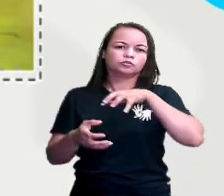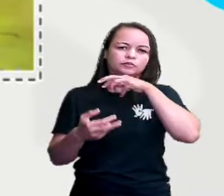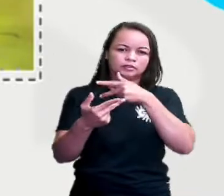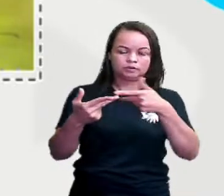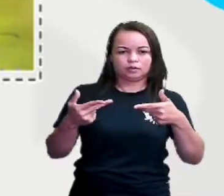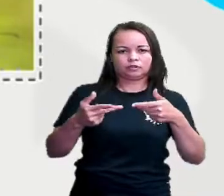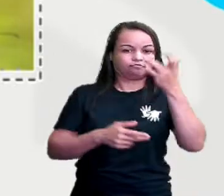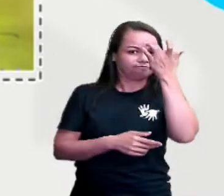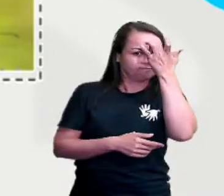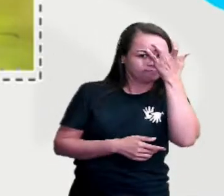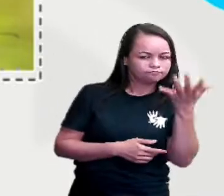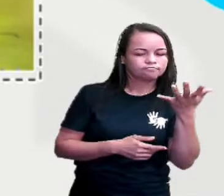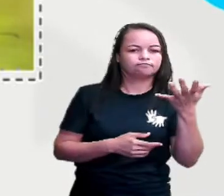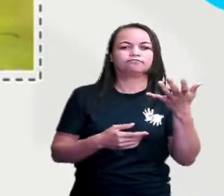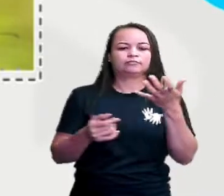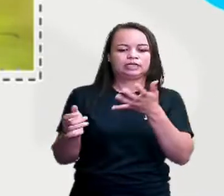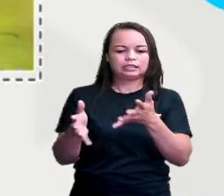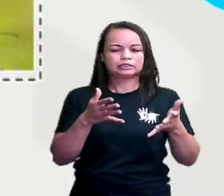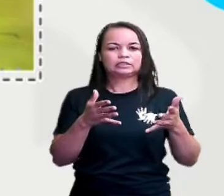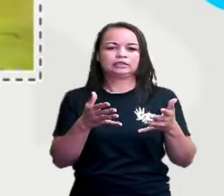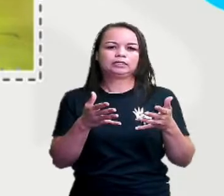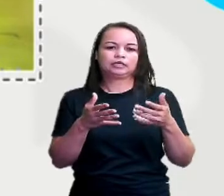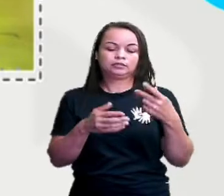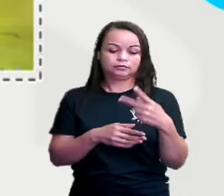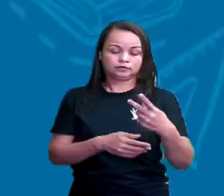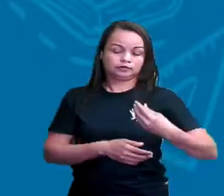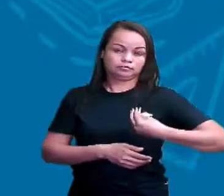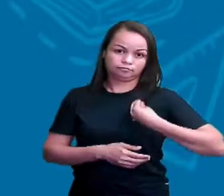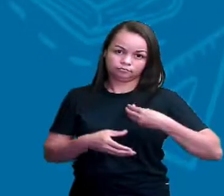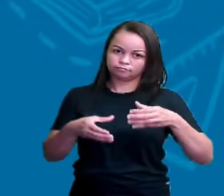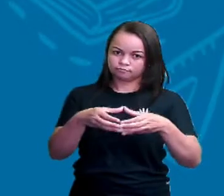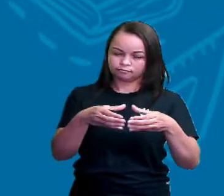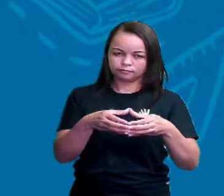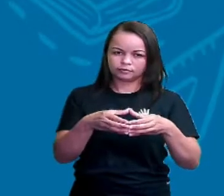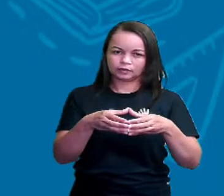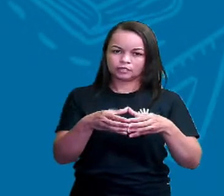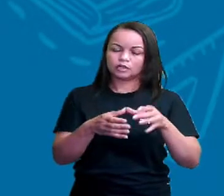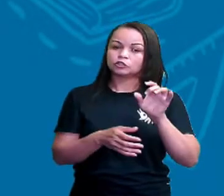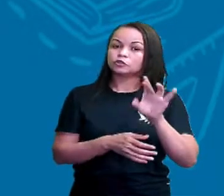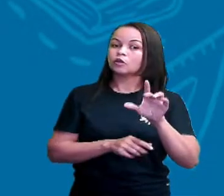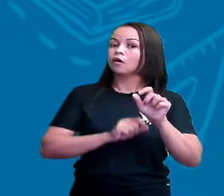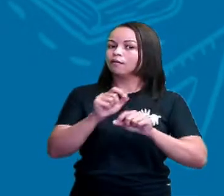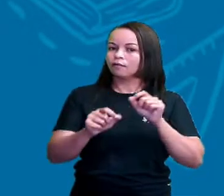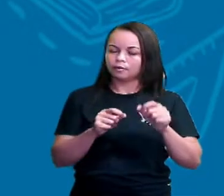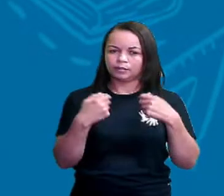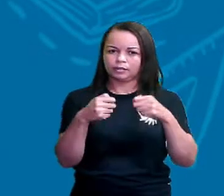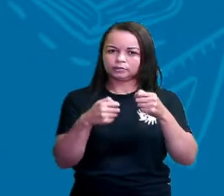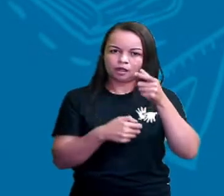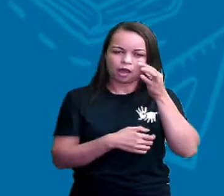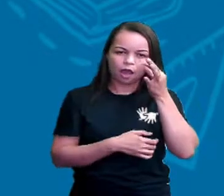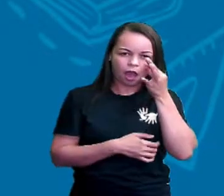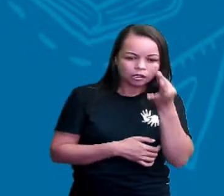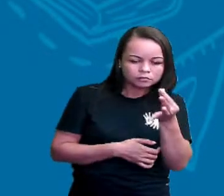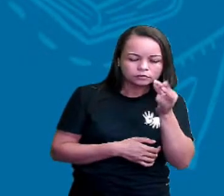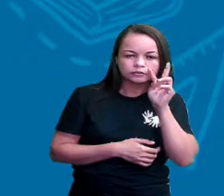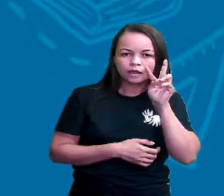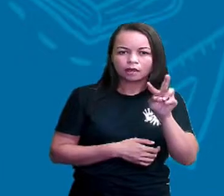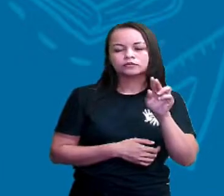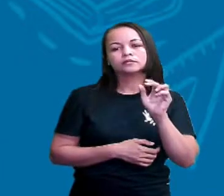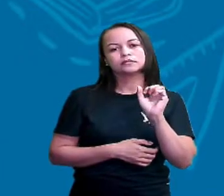vivos. Só que a gente precisa ficar muito atento, tá certo? Porque a gente pode